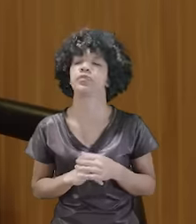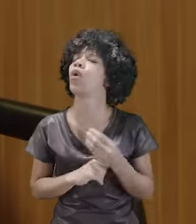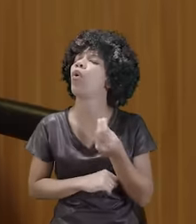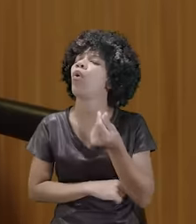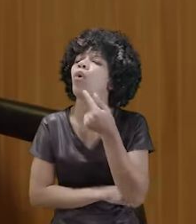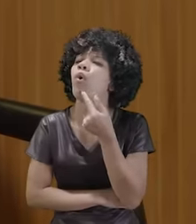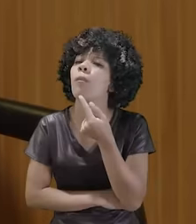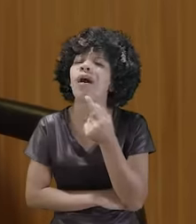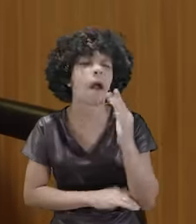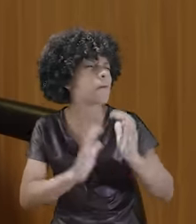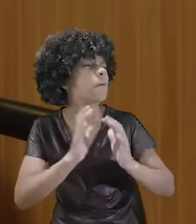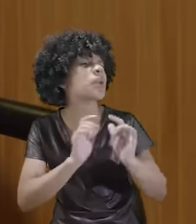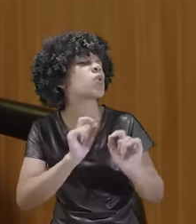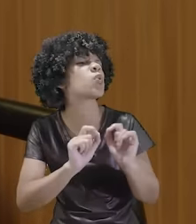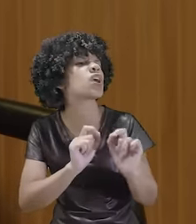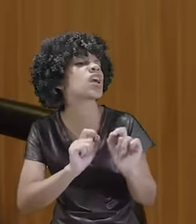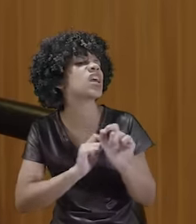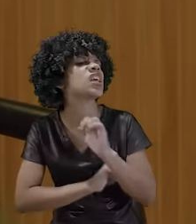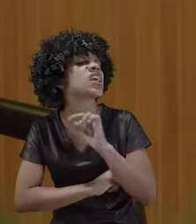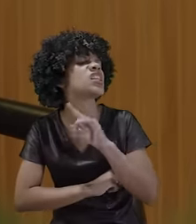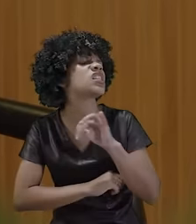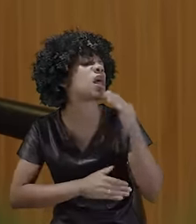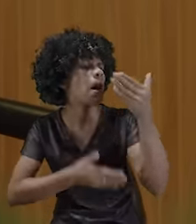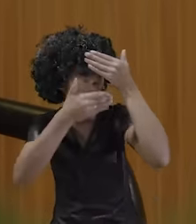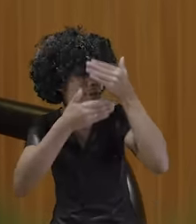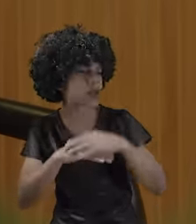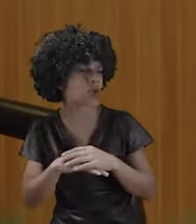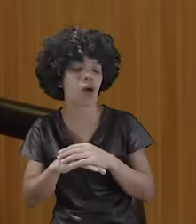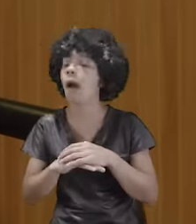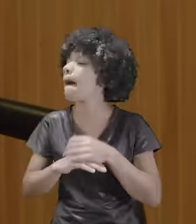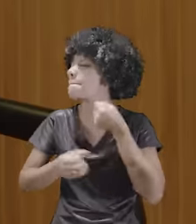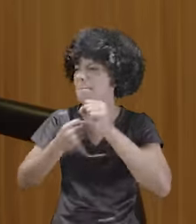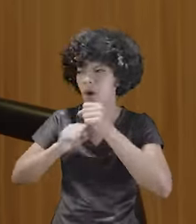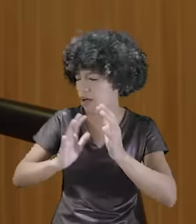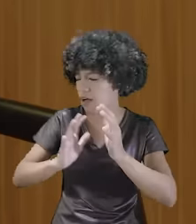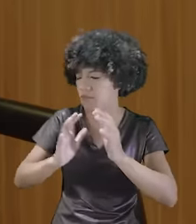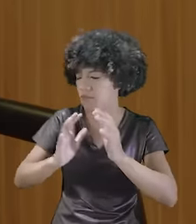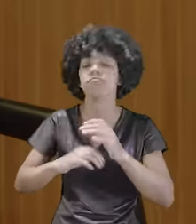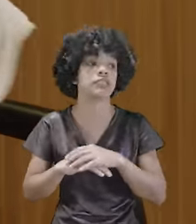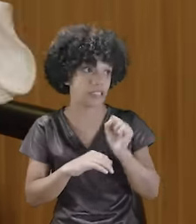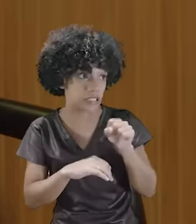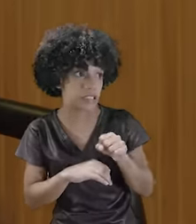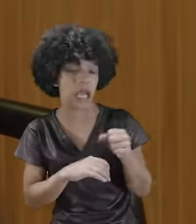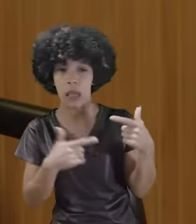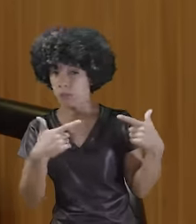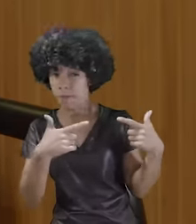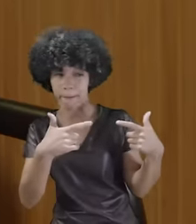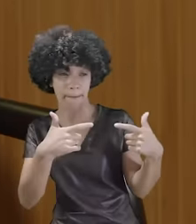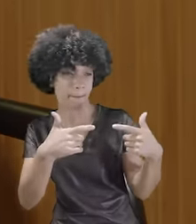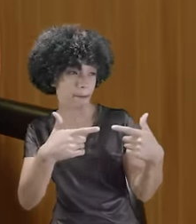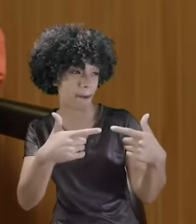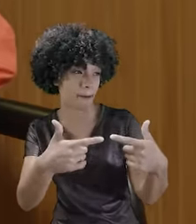como chama quando eles brigam lá o estado islâmico com Como o governo honrada isso ele estava brigando Lá é muito